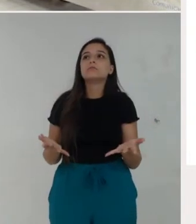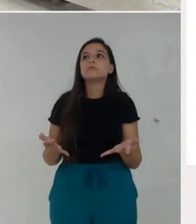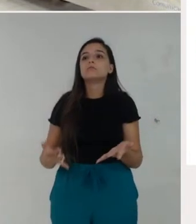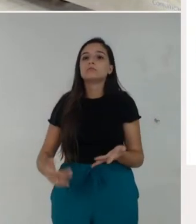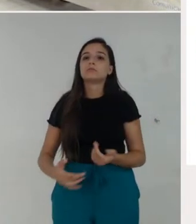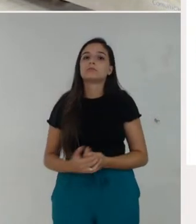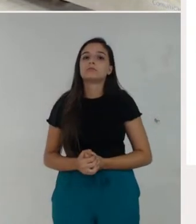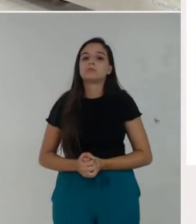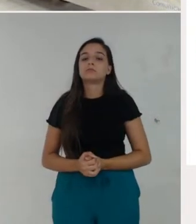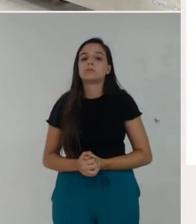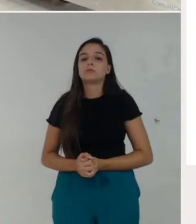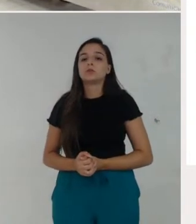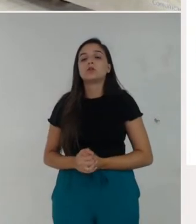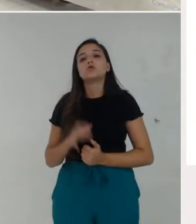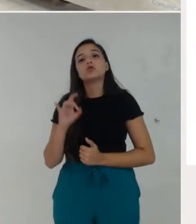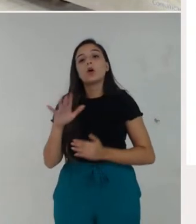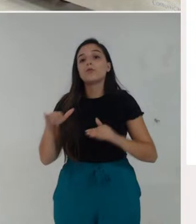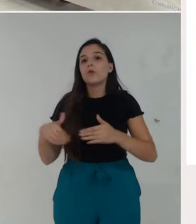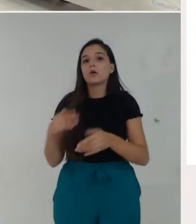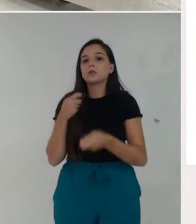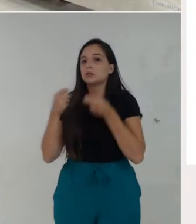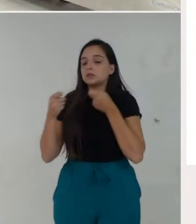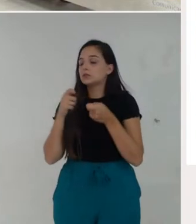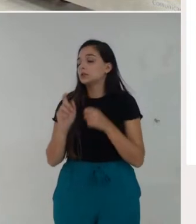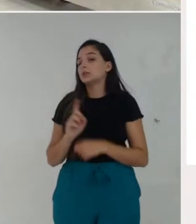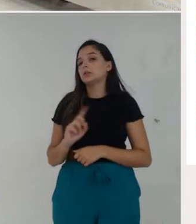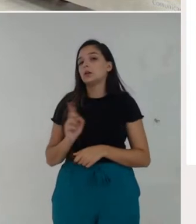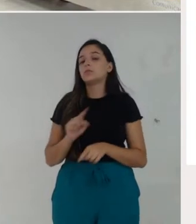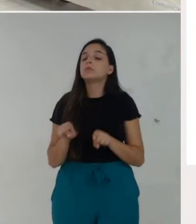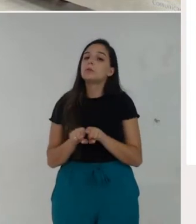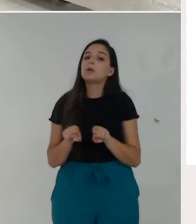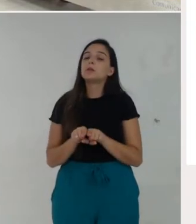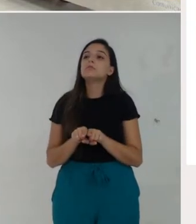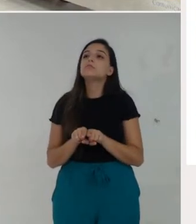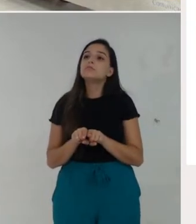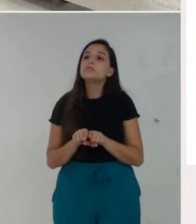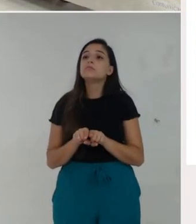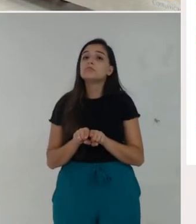Então, não somente em entrevistas e não somente